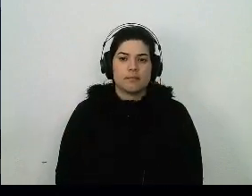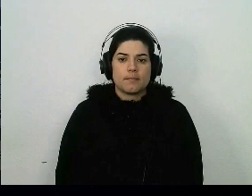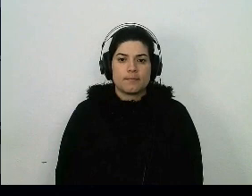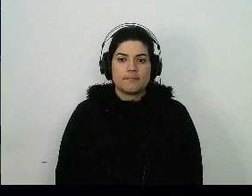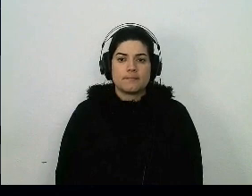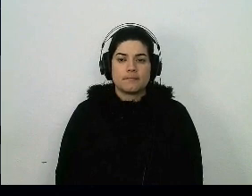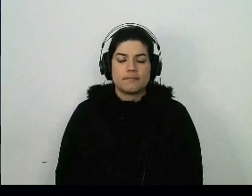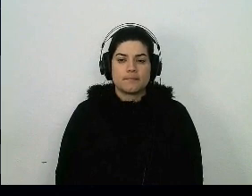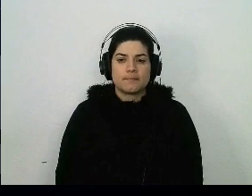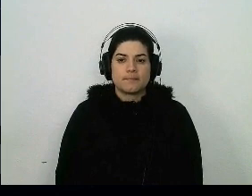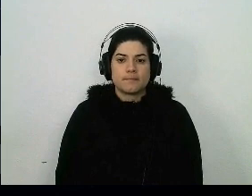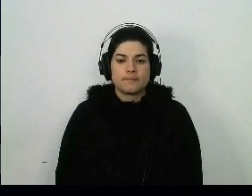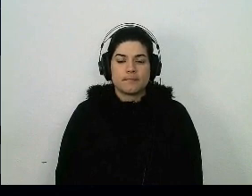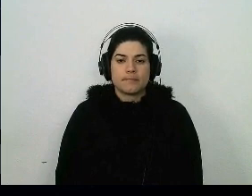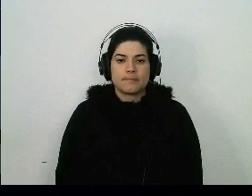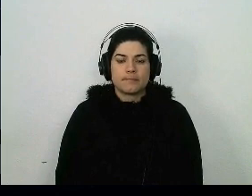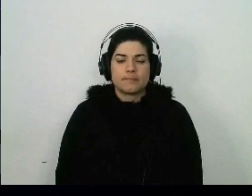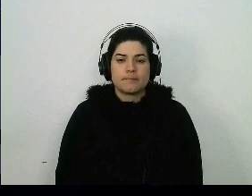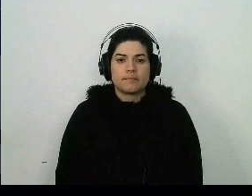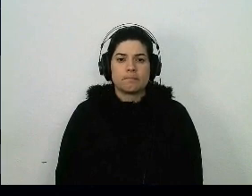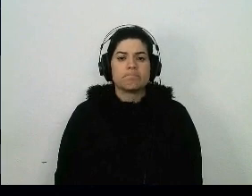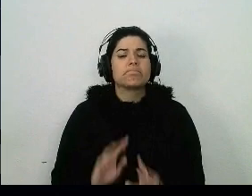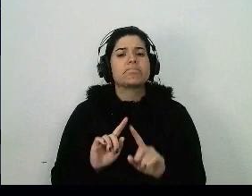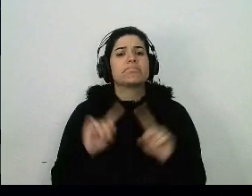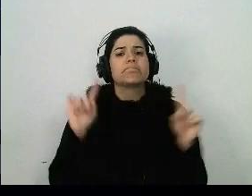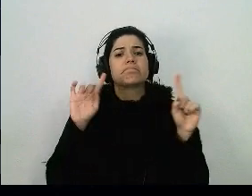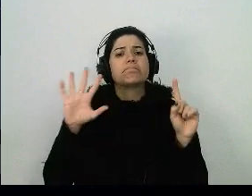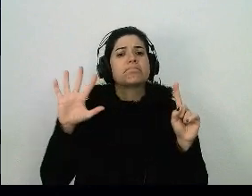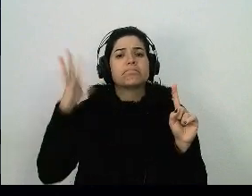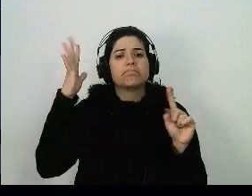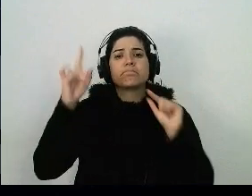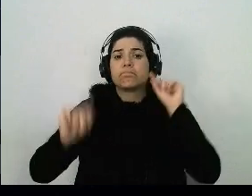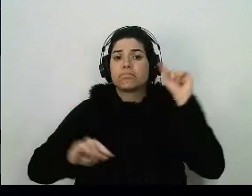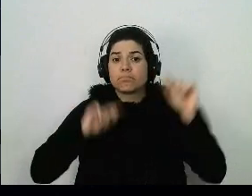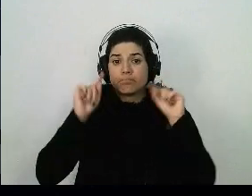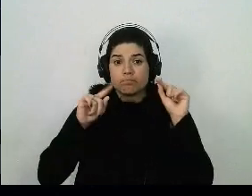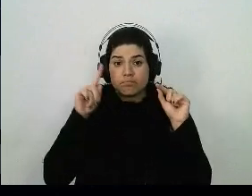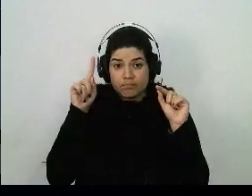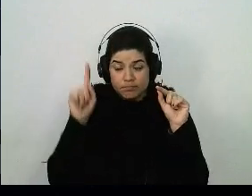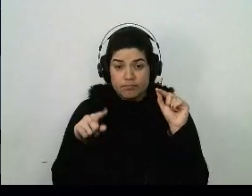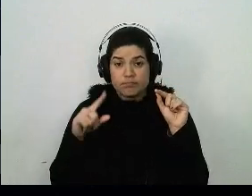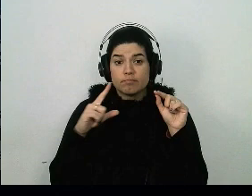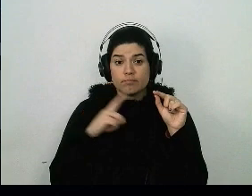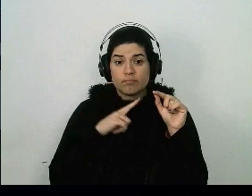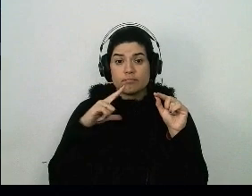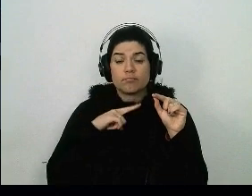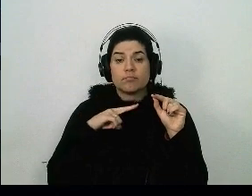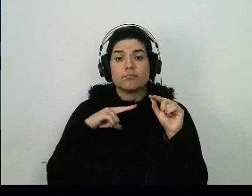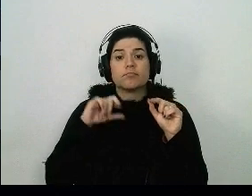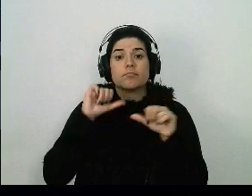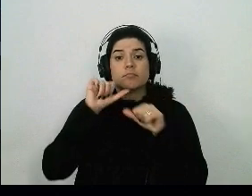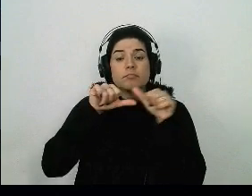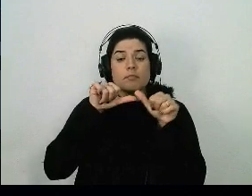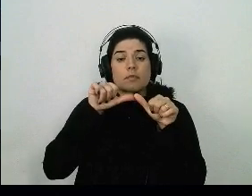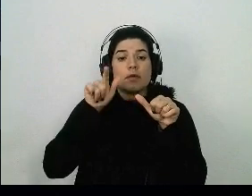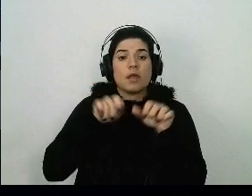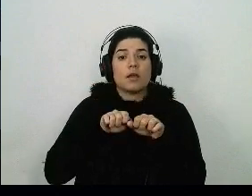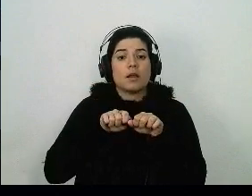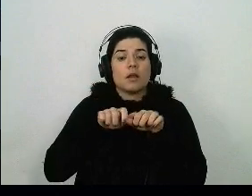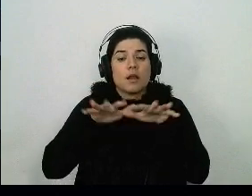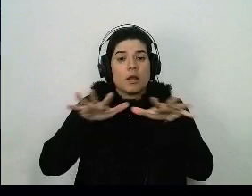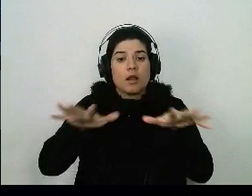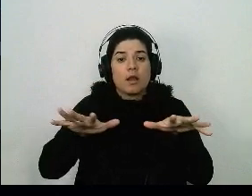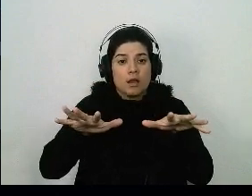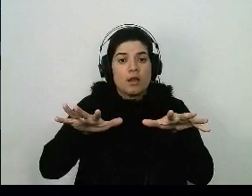E o que acarreta isso daqui quando a gente transforma em ledger distribuído? Não existe mais necessidade de